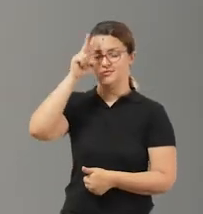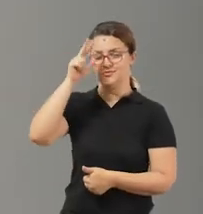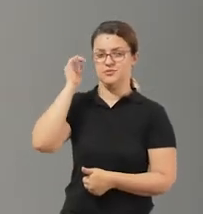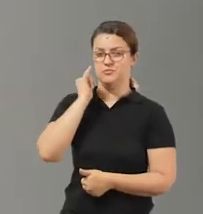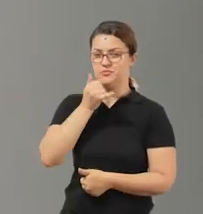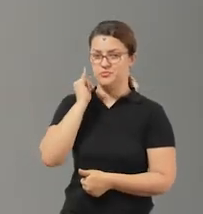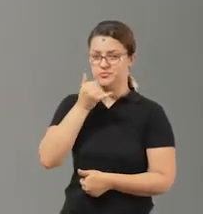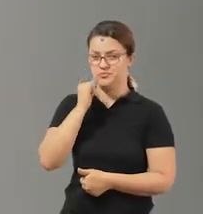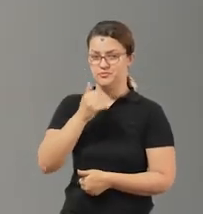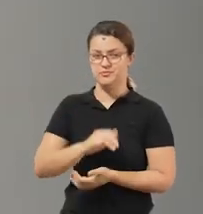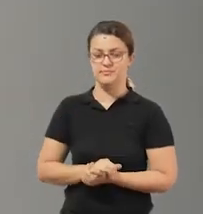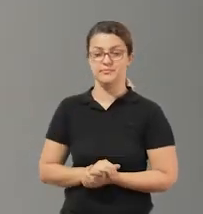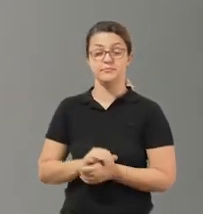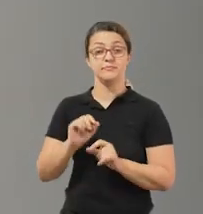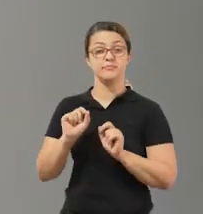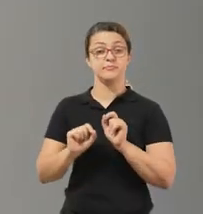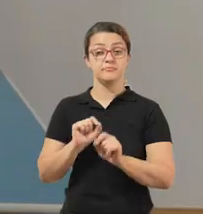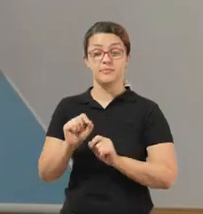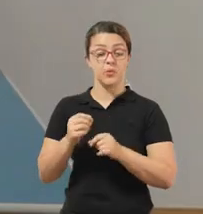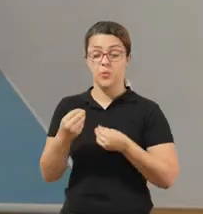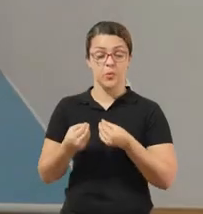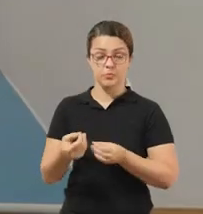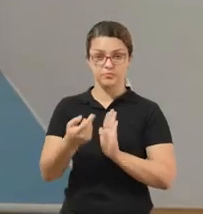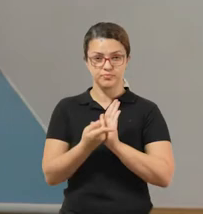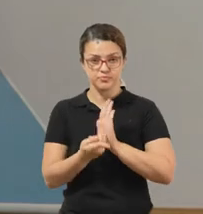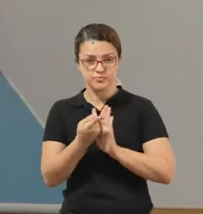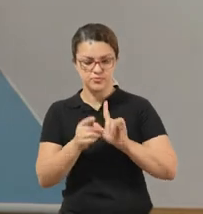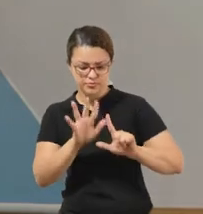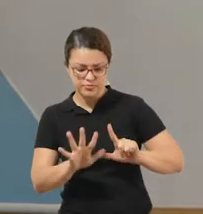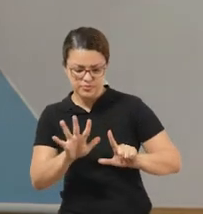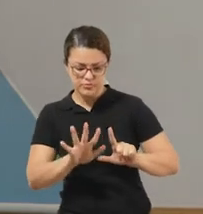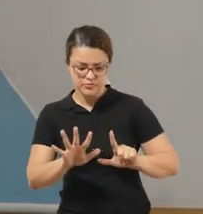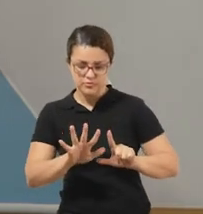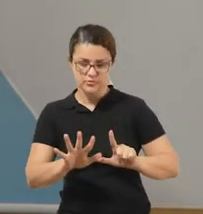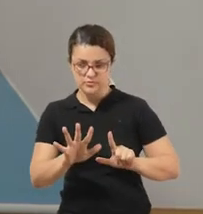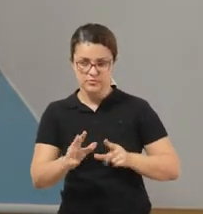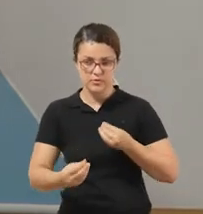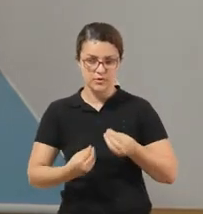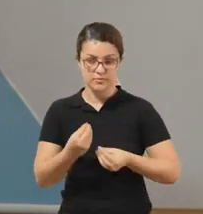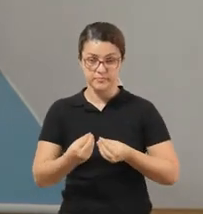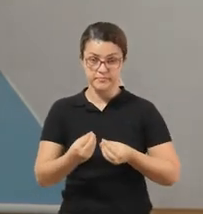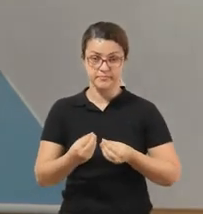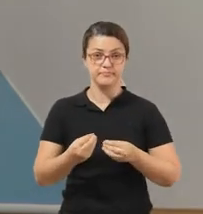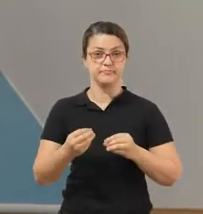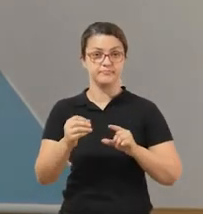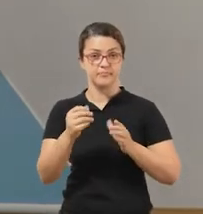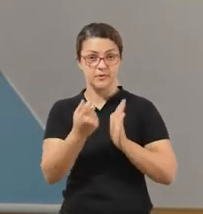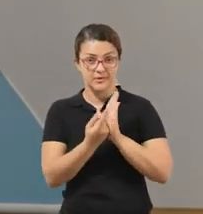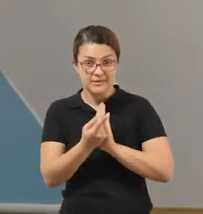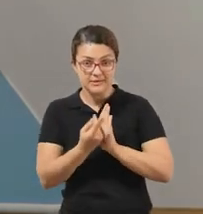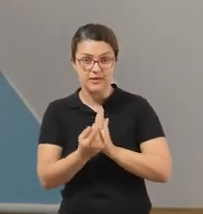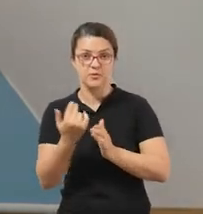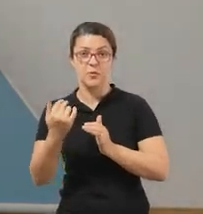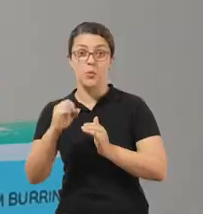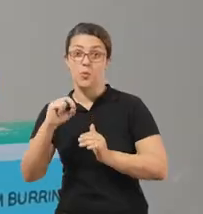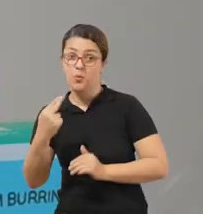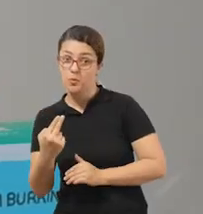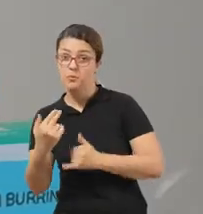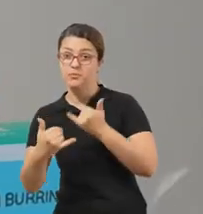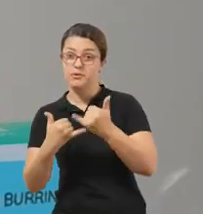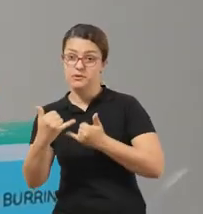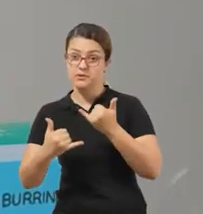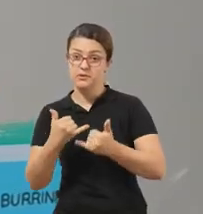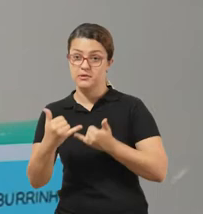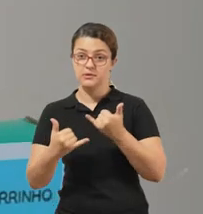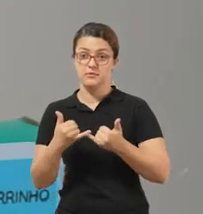história. Então, para ilustrar tudo isso, você vai ter o desenho, o brinquedo. E